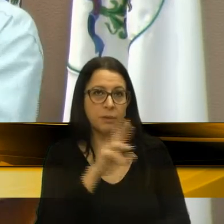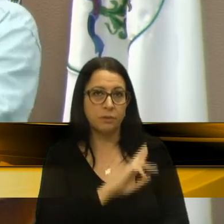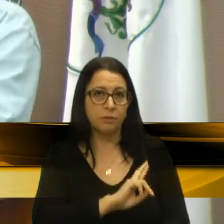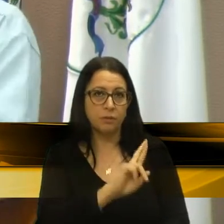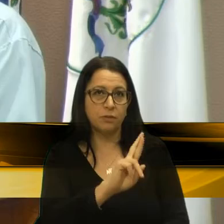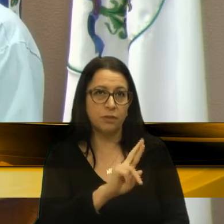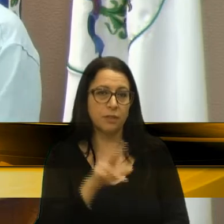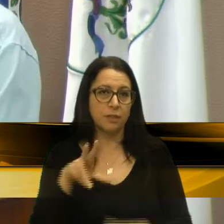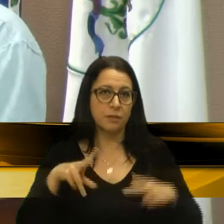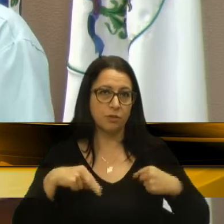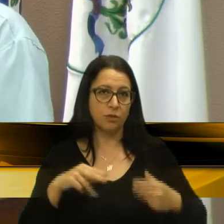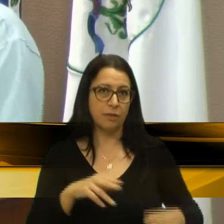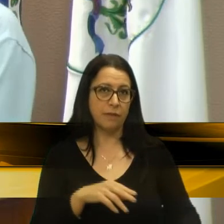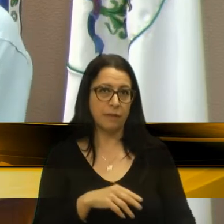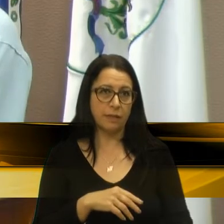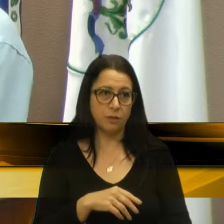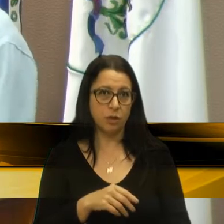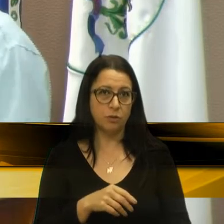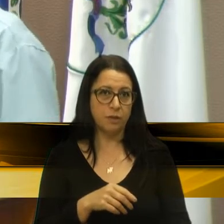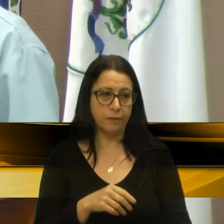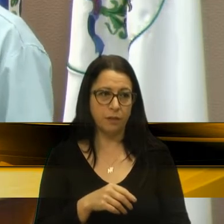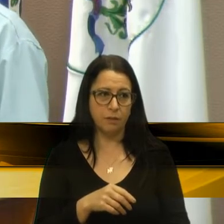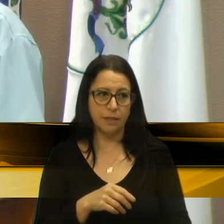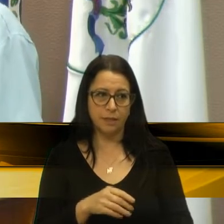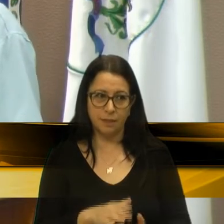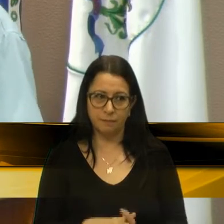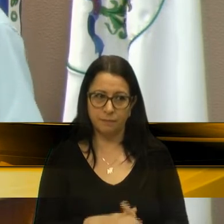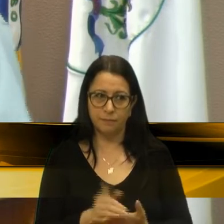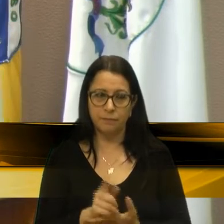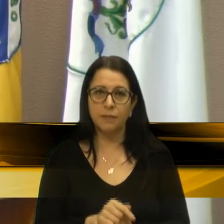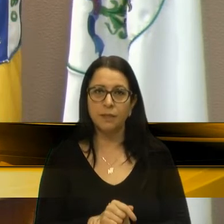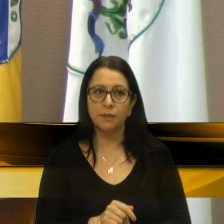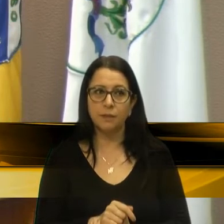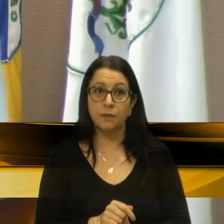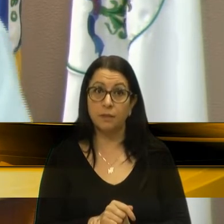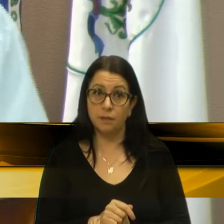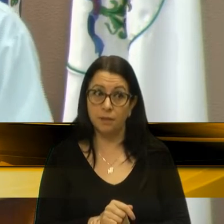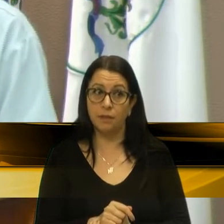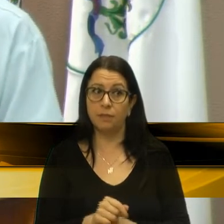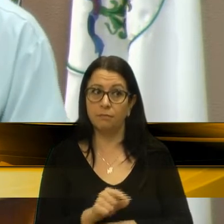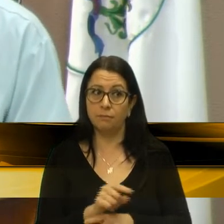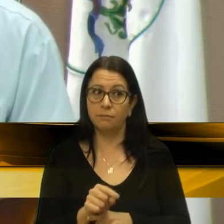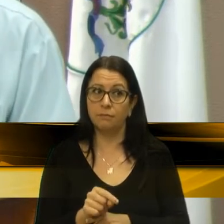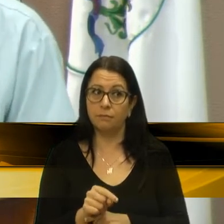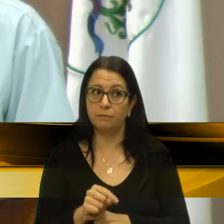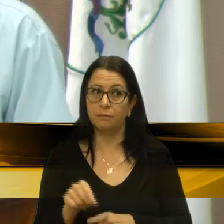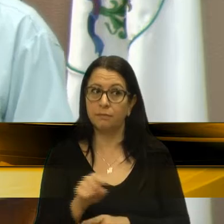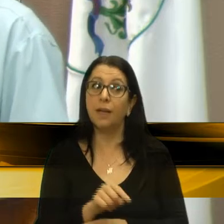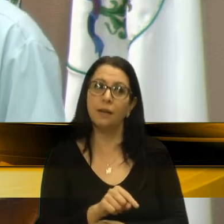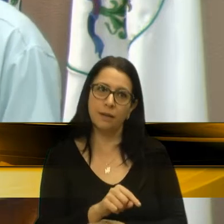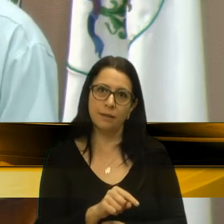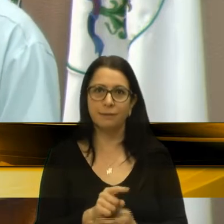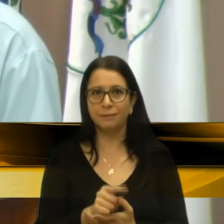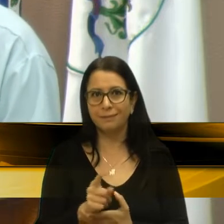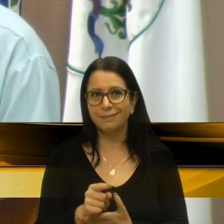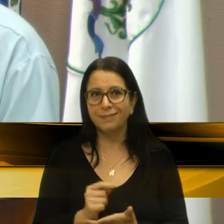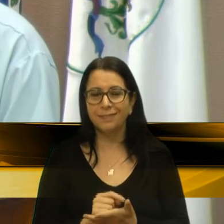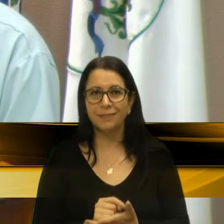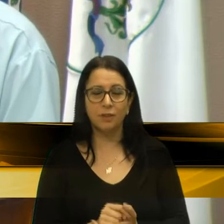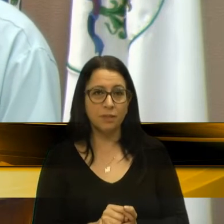merece bom dito isso então é só para reforçar também o convite